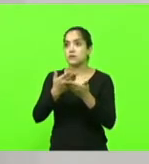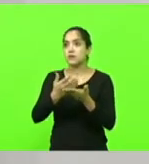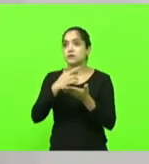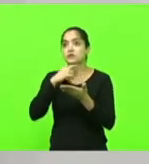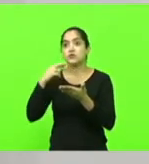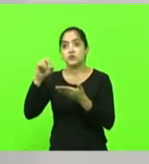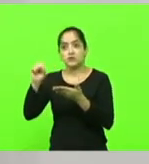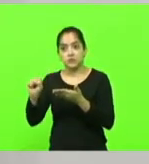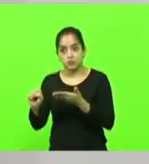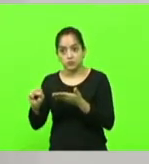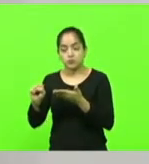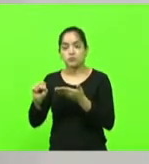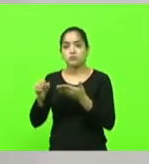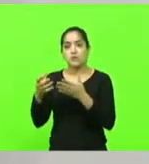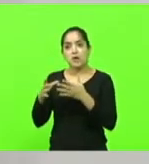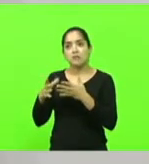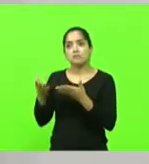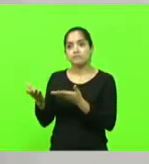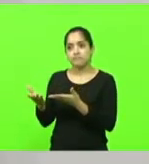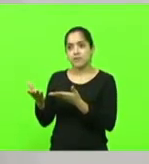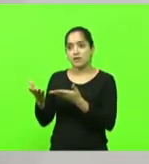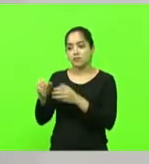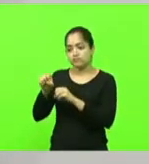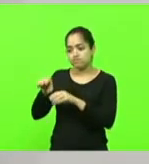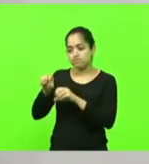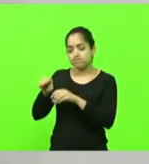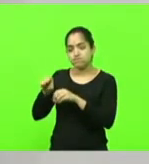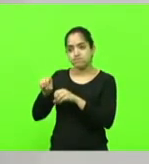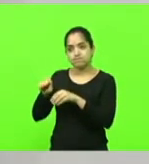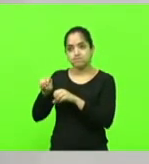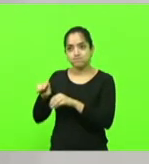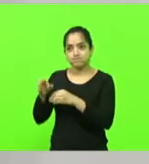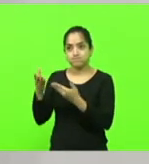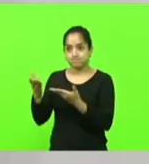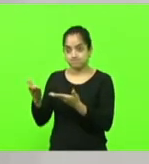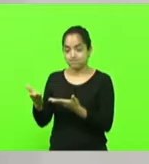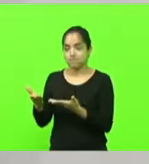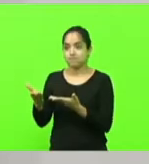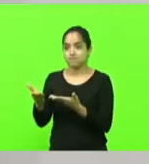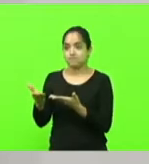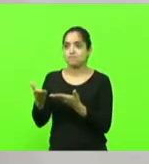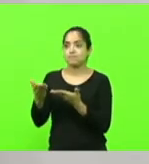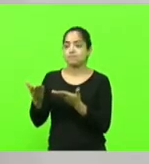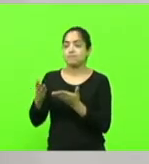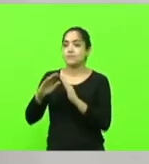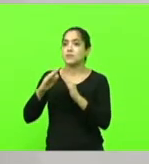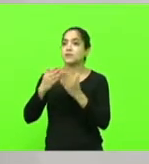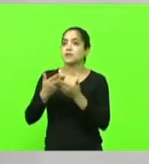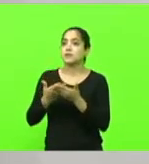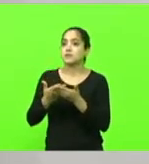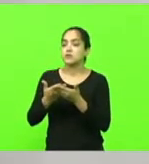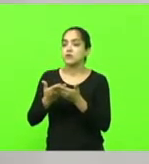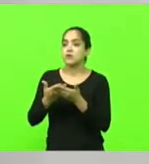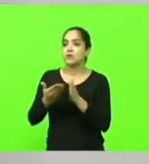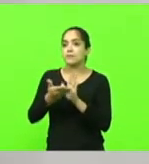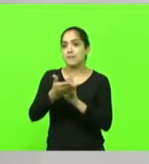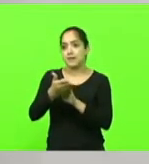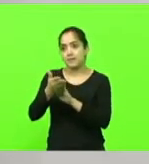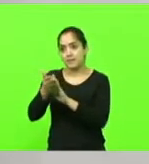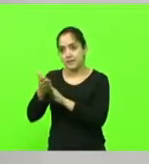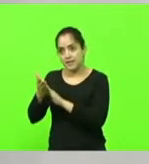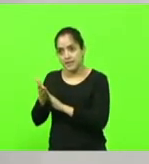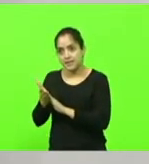pela formação dentro da escola. Então, parabéns a todos